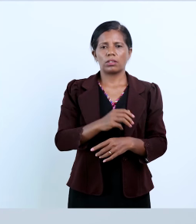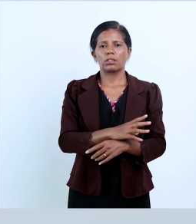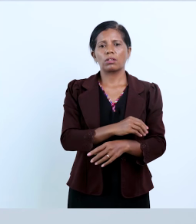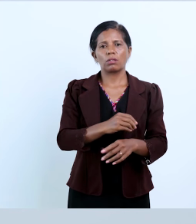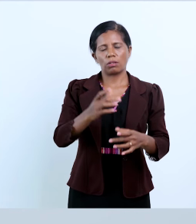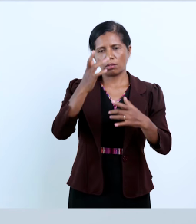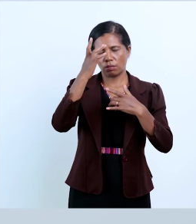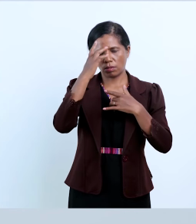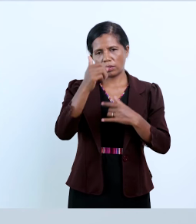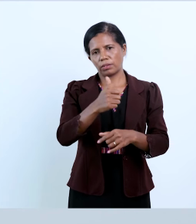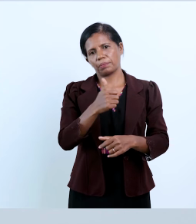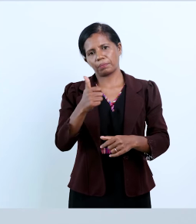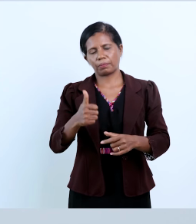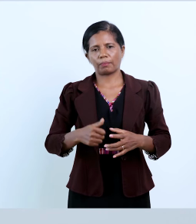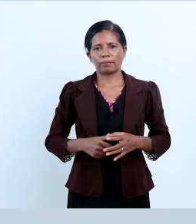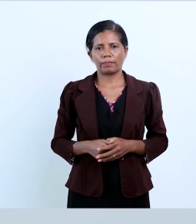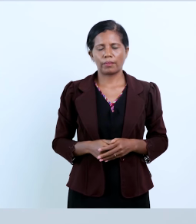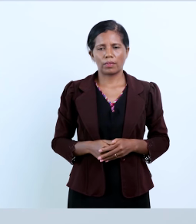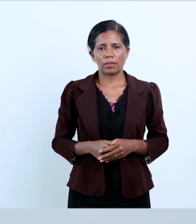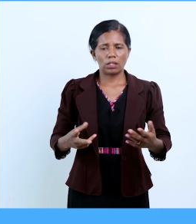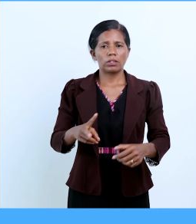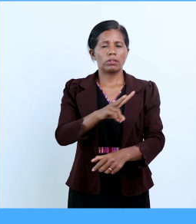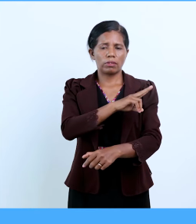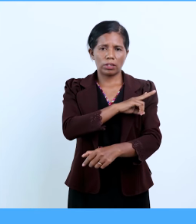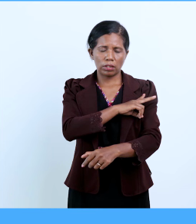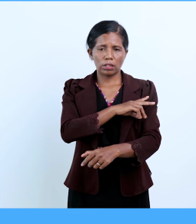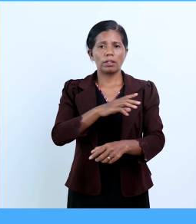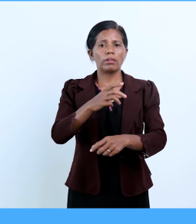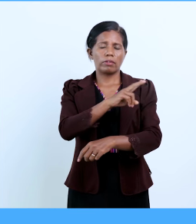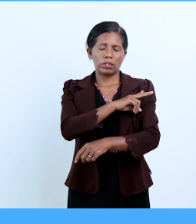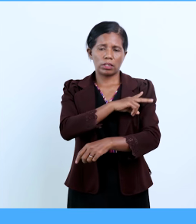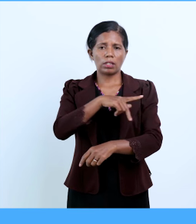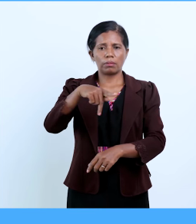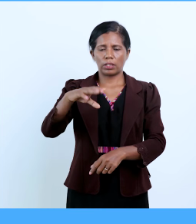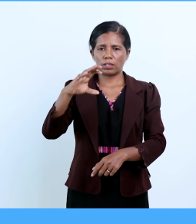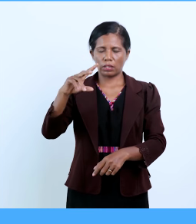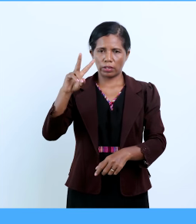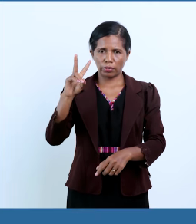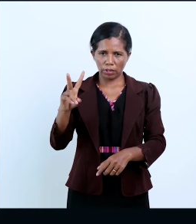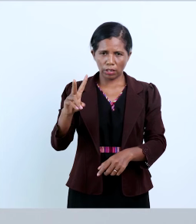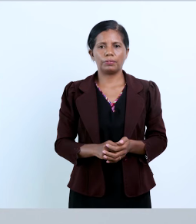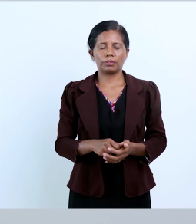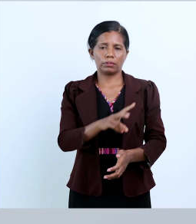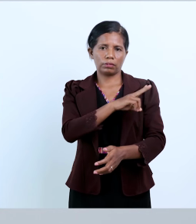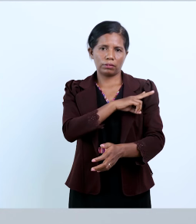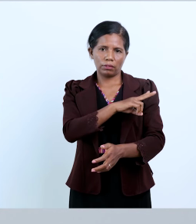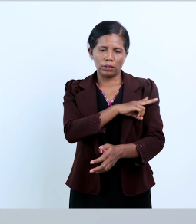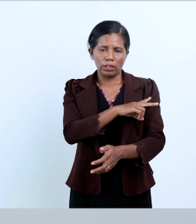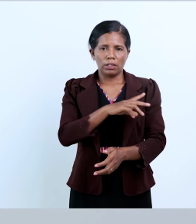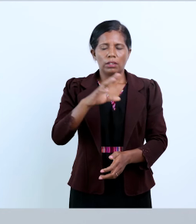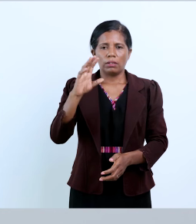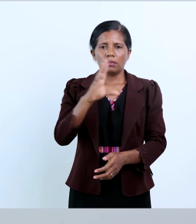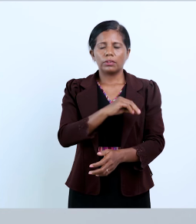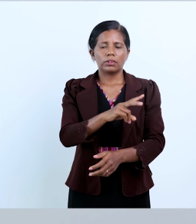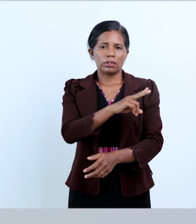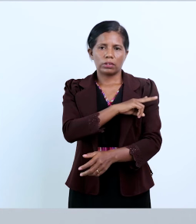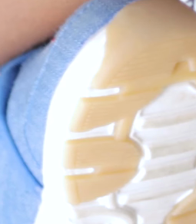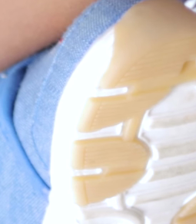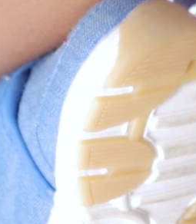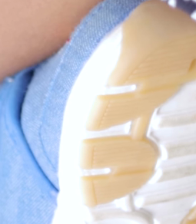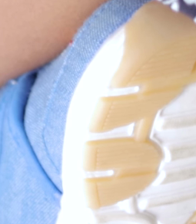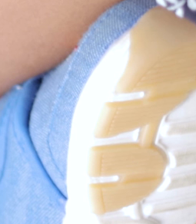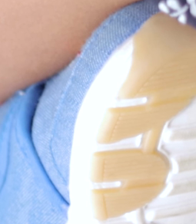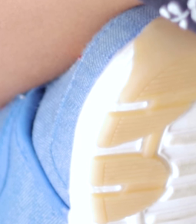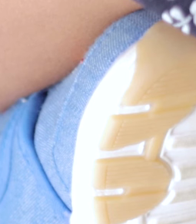kanesang meningitis, nomos o seluk-seluk ta. Unsa ato sona vacina PCV? Vacina pneumococcus se sona